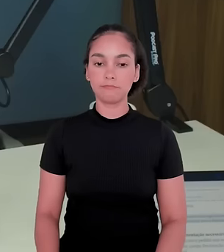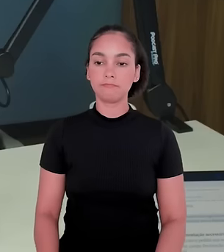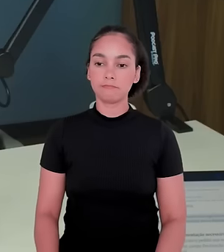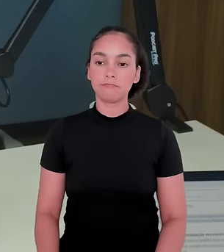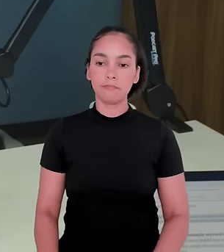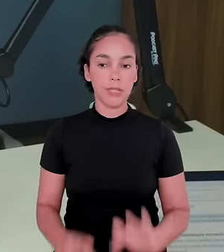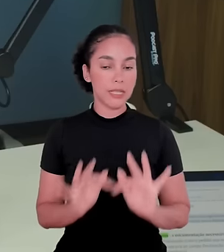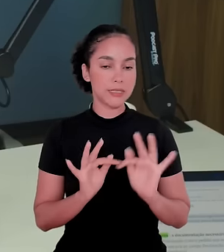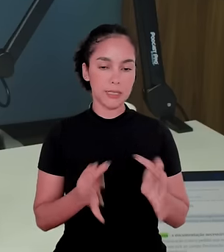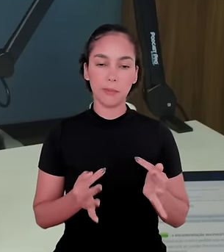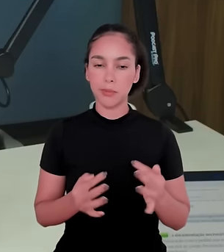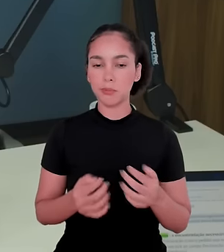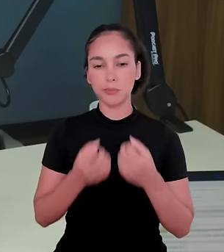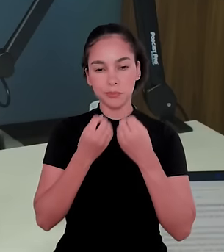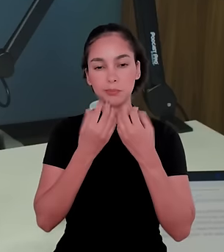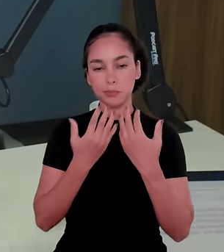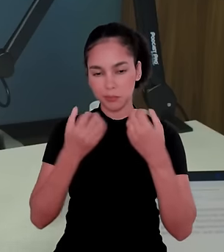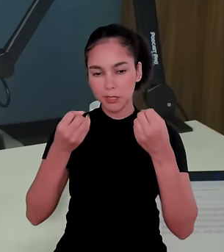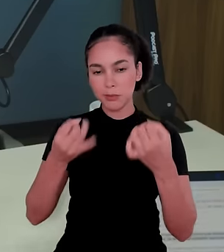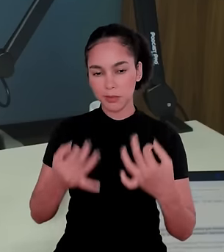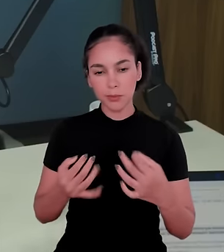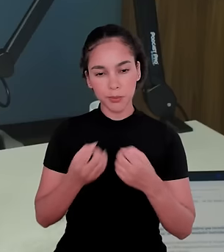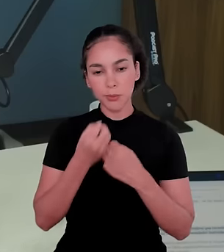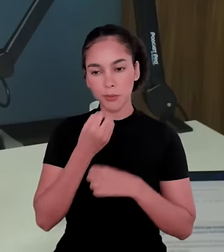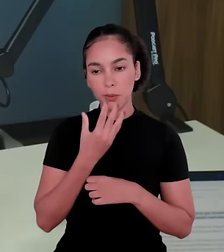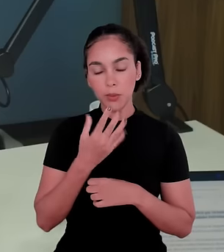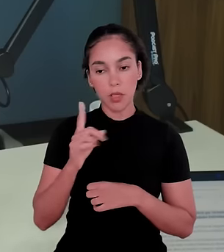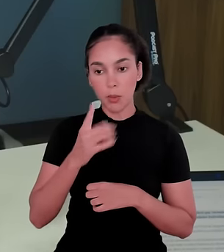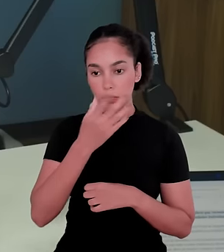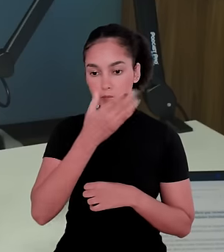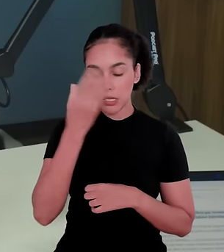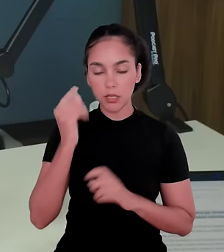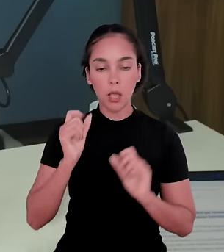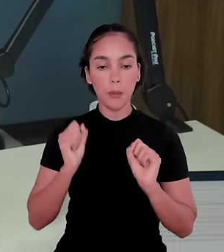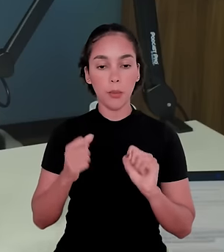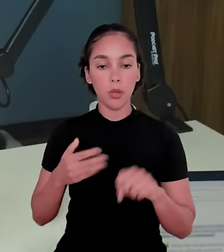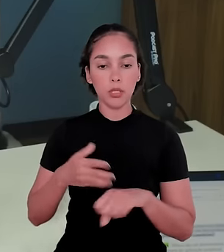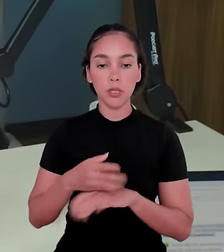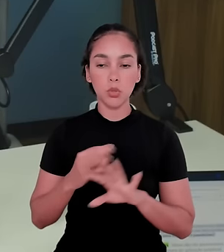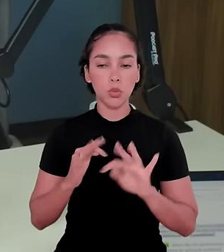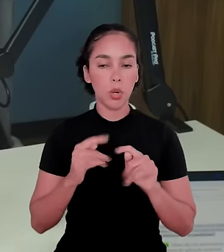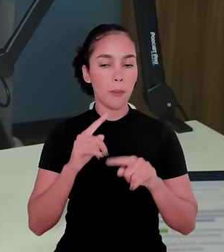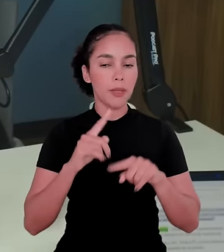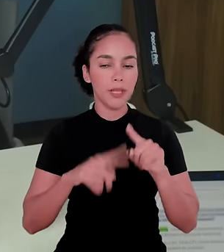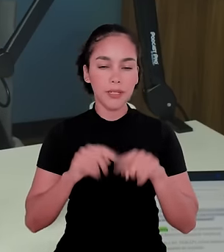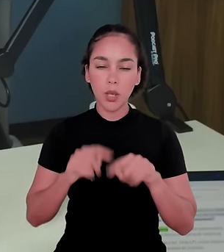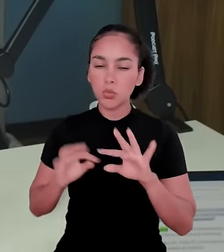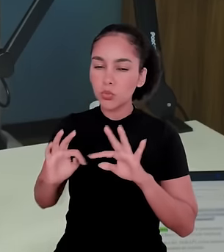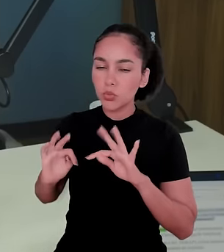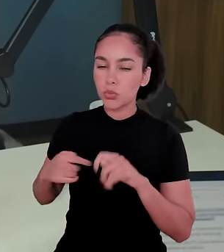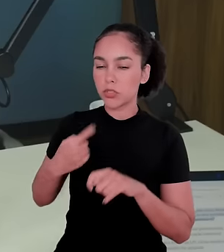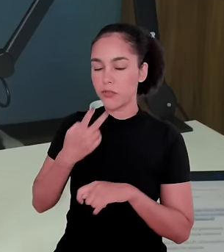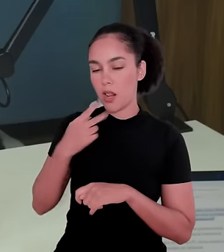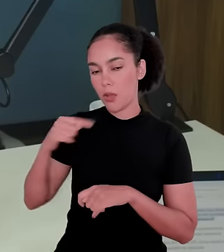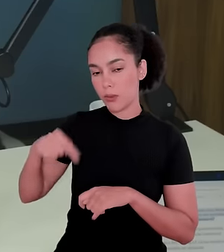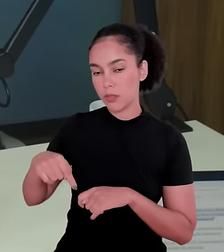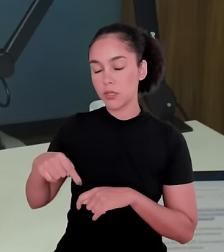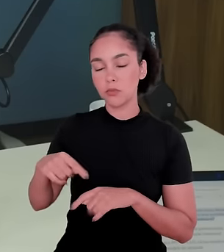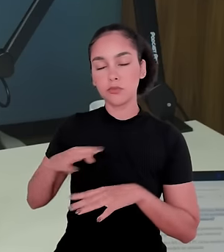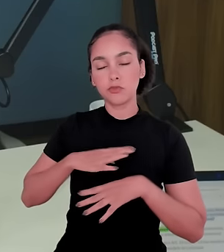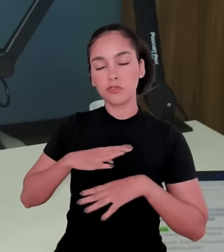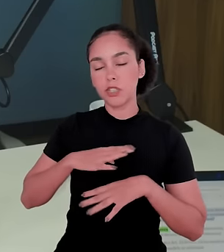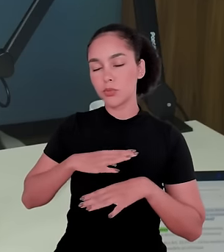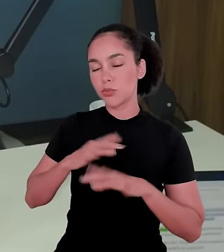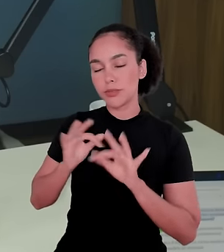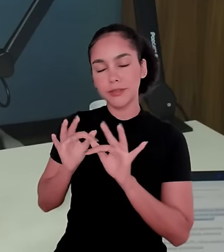Tá simplificando bastante né tô vendo possível não se esqueçam tá vocês podem acessar todo esse material tudo que a gente tá falando aqui de uma